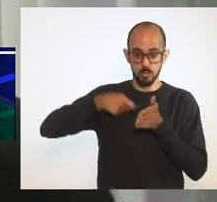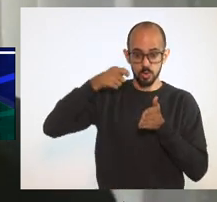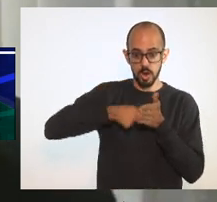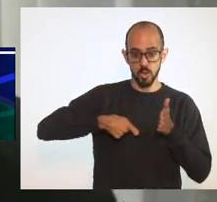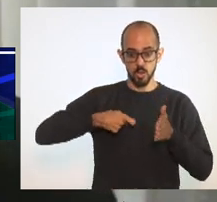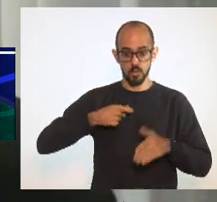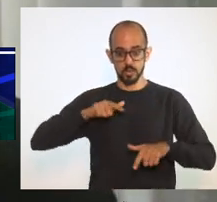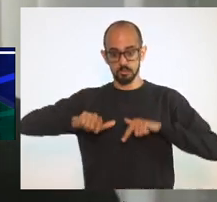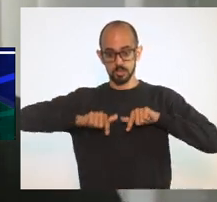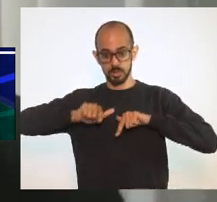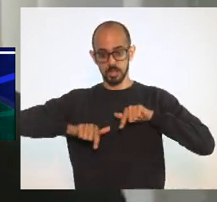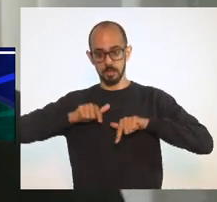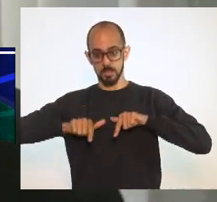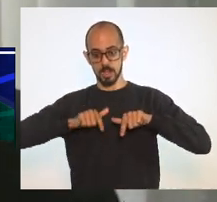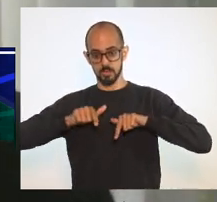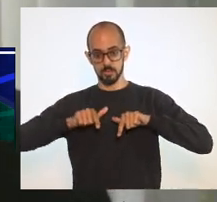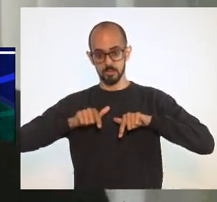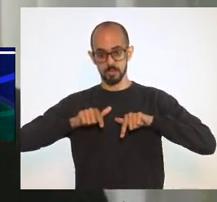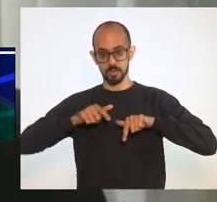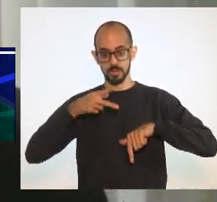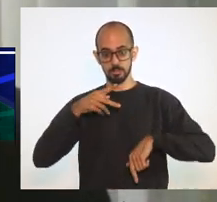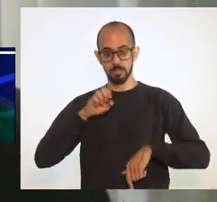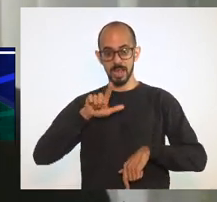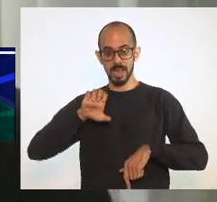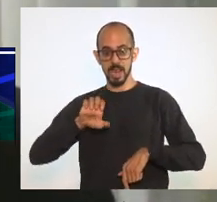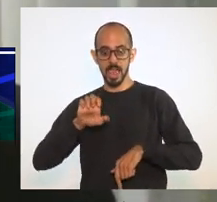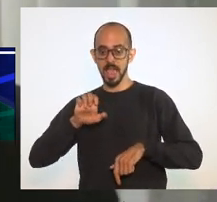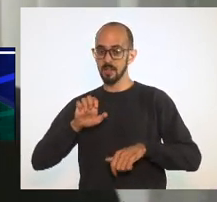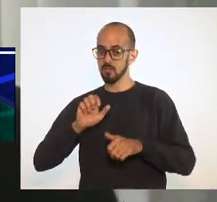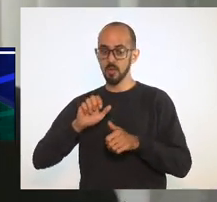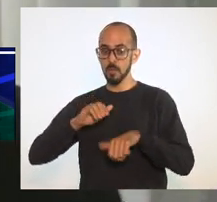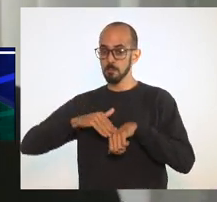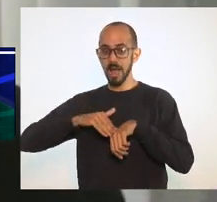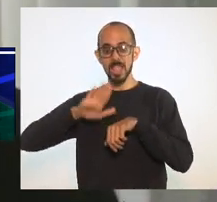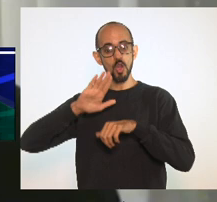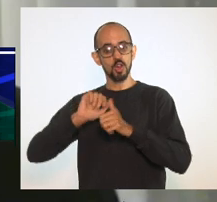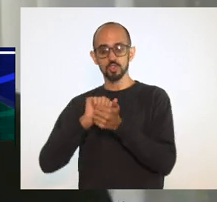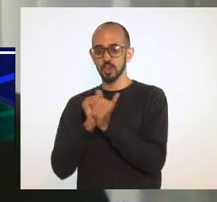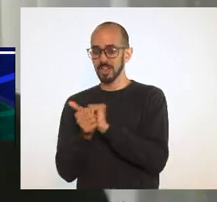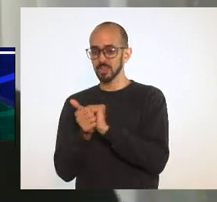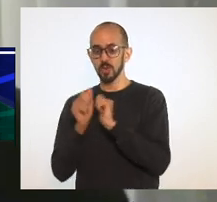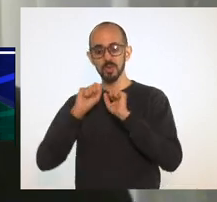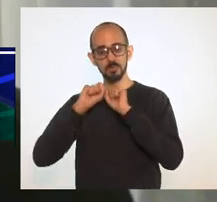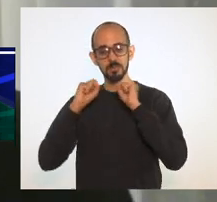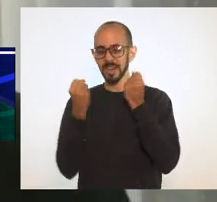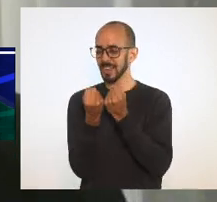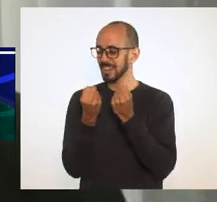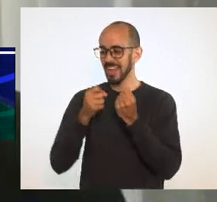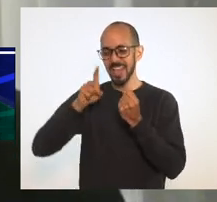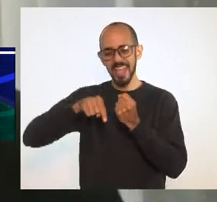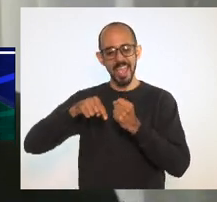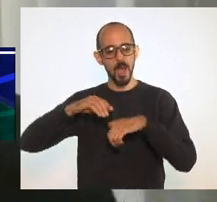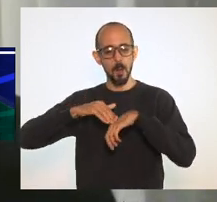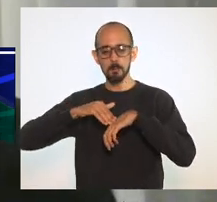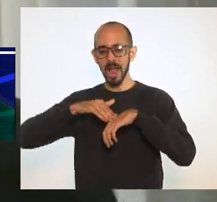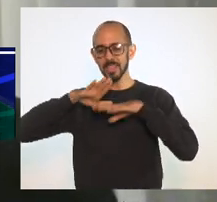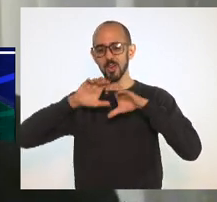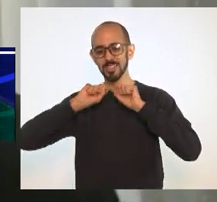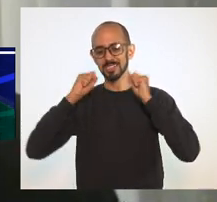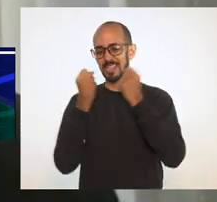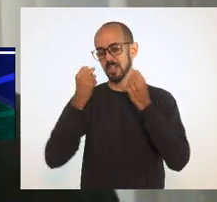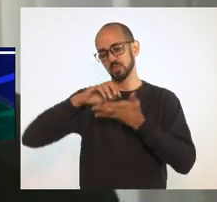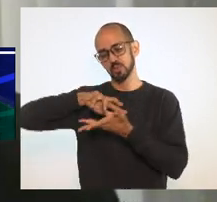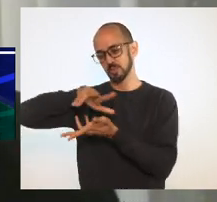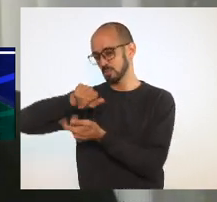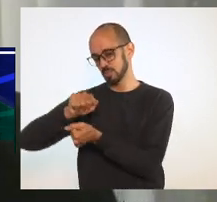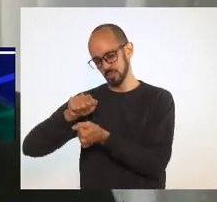muito esforço. E Pelé foi o maior jogador de todos os tempos. E o Maracanã, para mim, é o maior estádio do mundo, né?